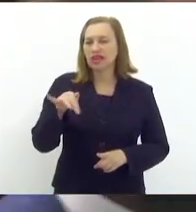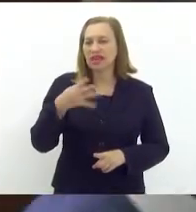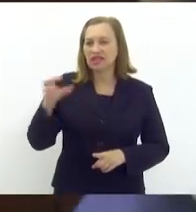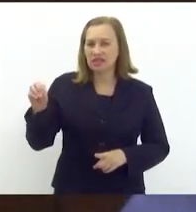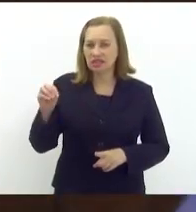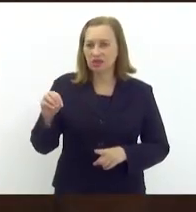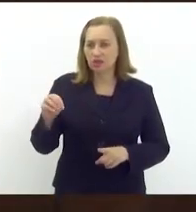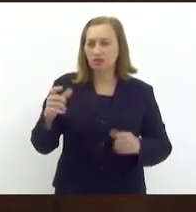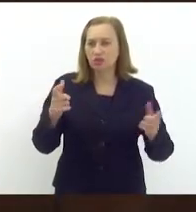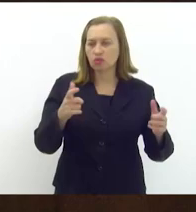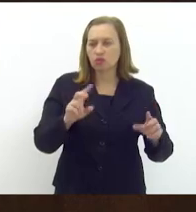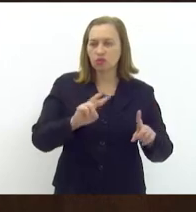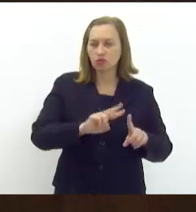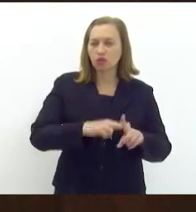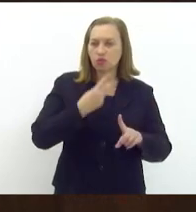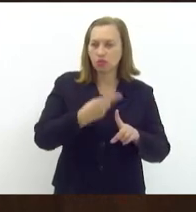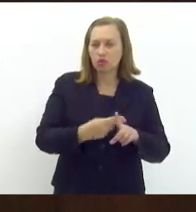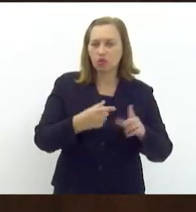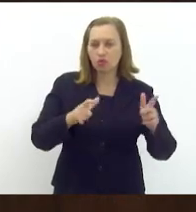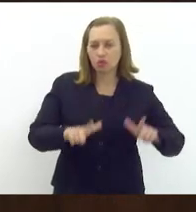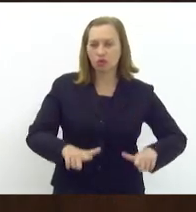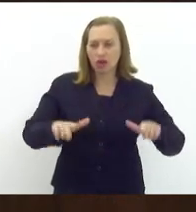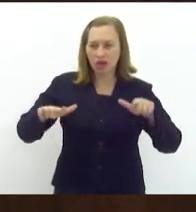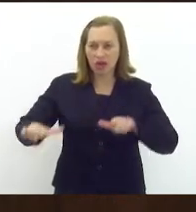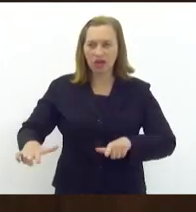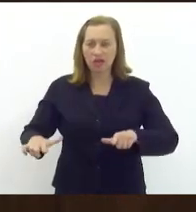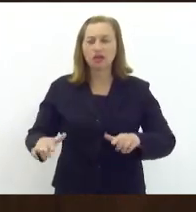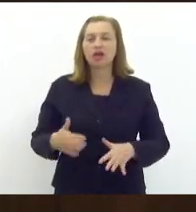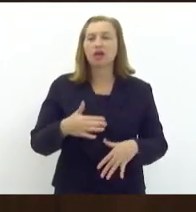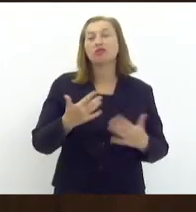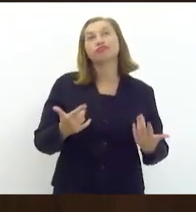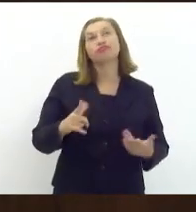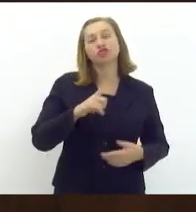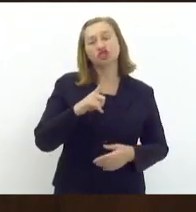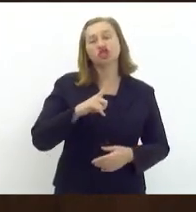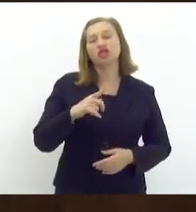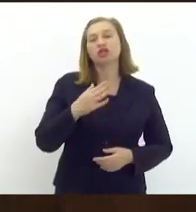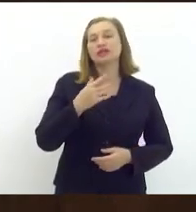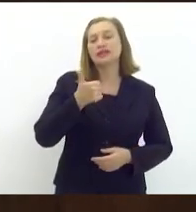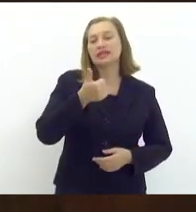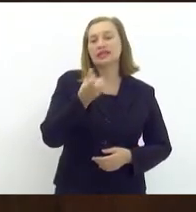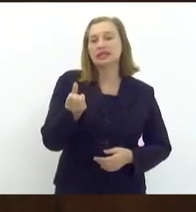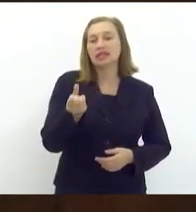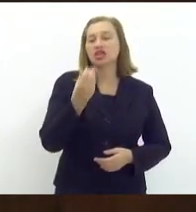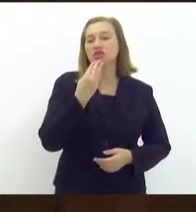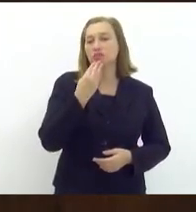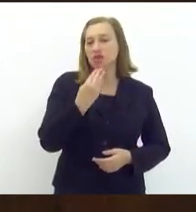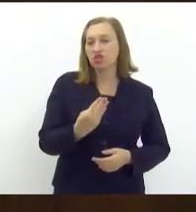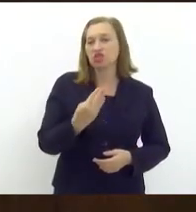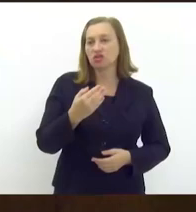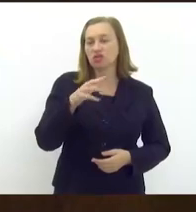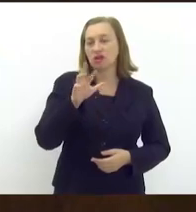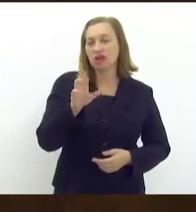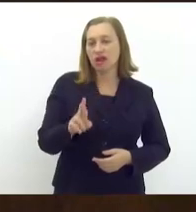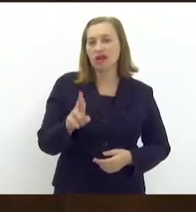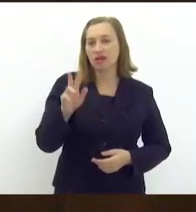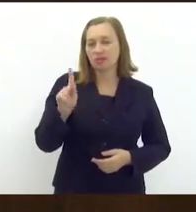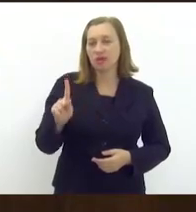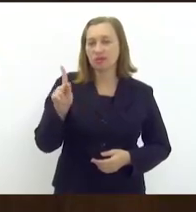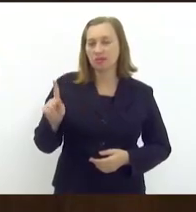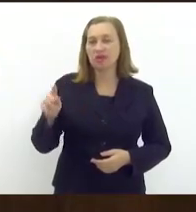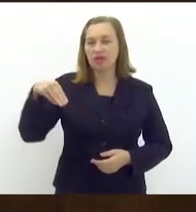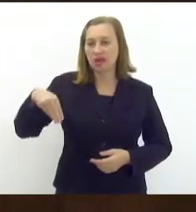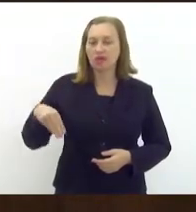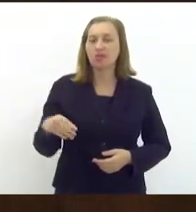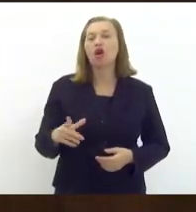mil hectares aproximadamente haviam 16 pedidos de rppn quer dizer aquela reserva que o próprio proprietário diz